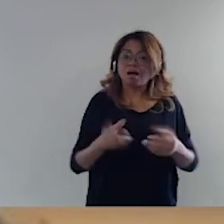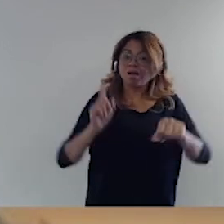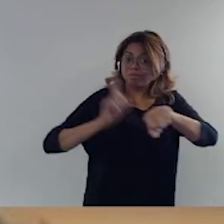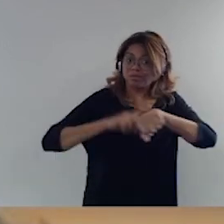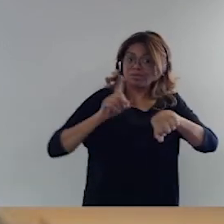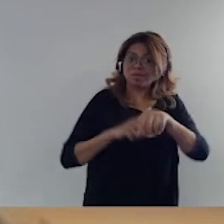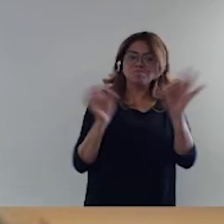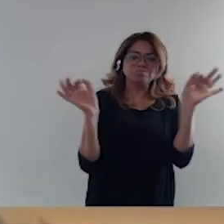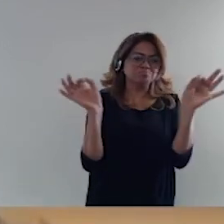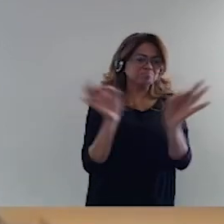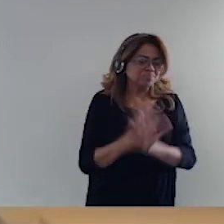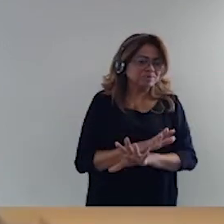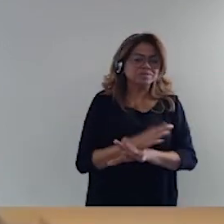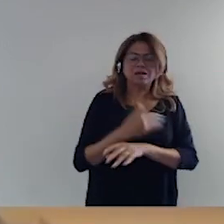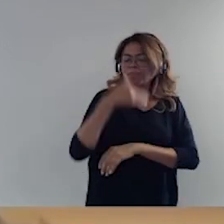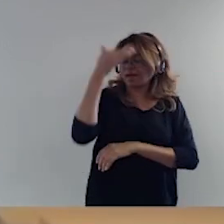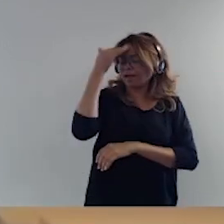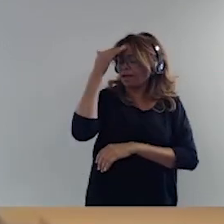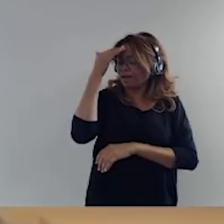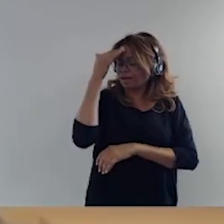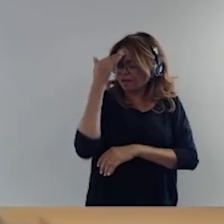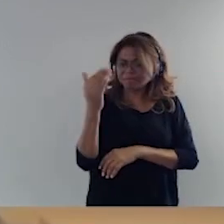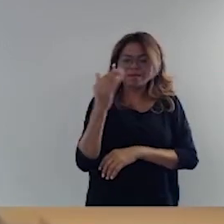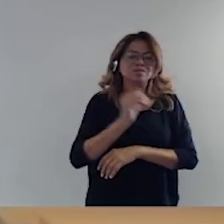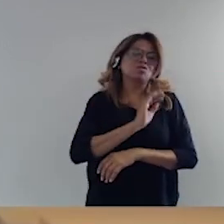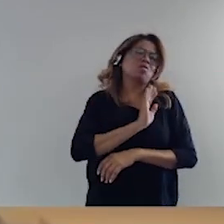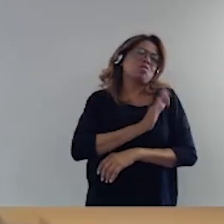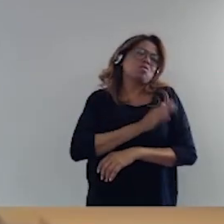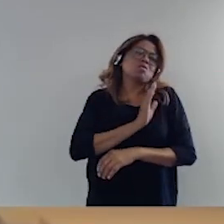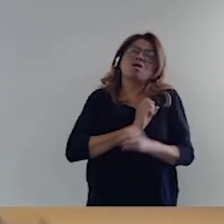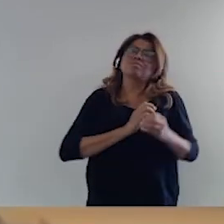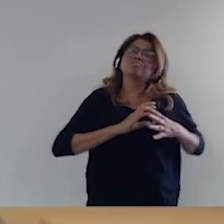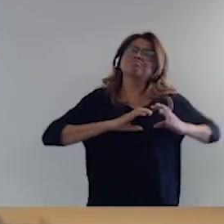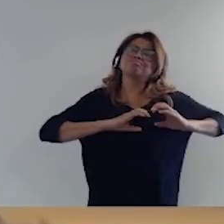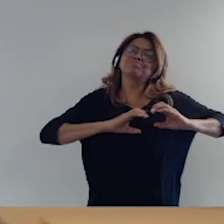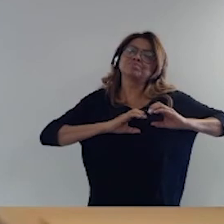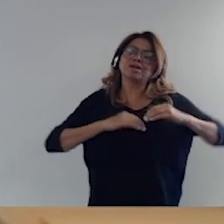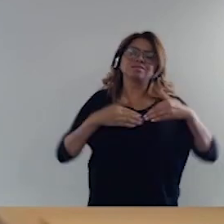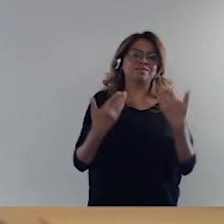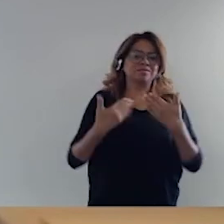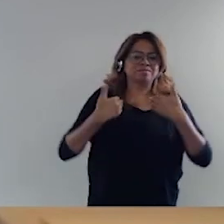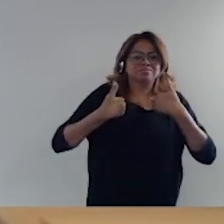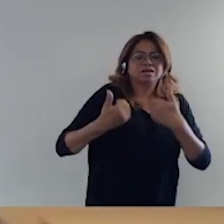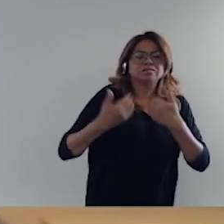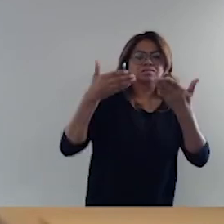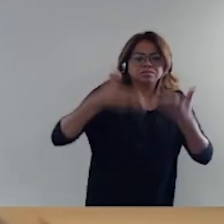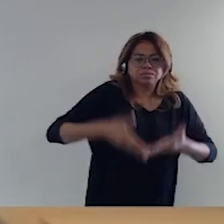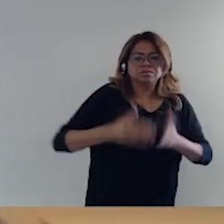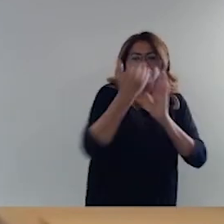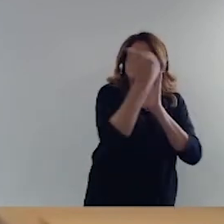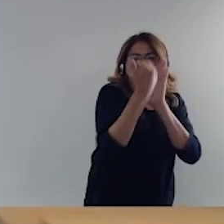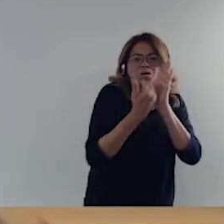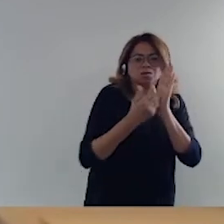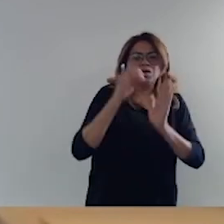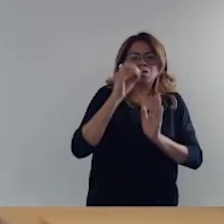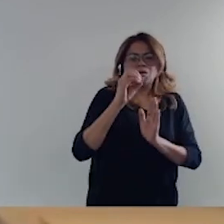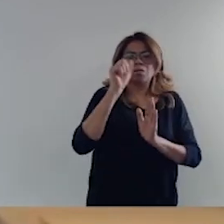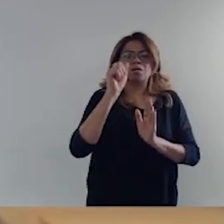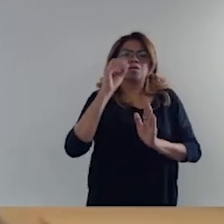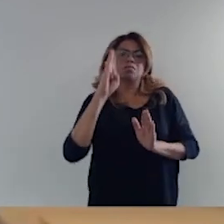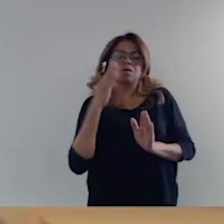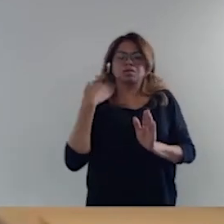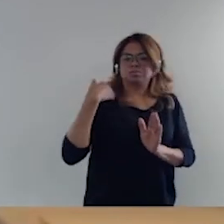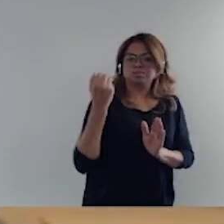30 minutos. Eu agradeço de coração o convite da Ordem dos Advogados do Brasil para estar